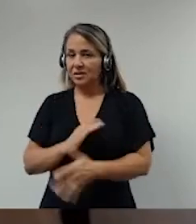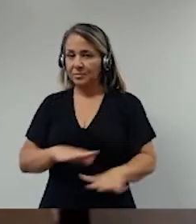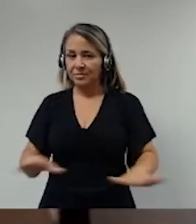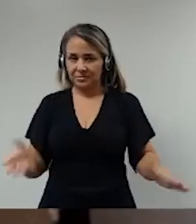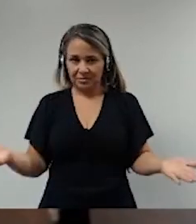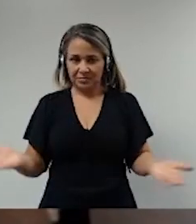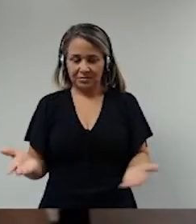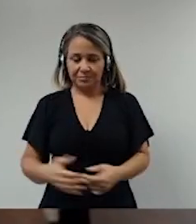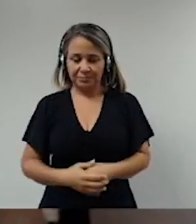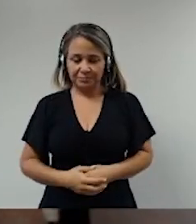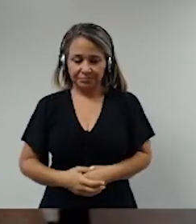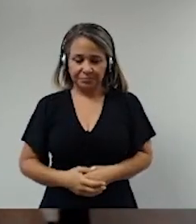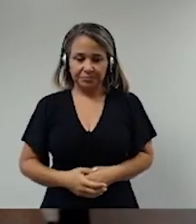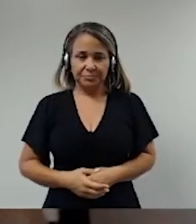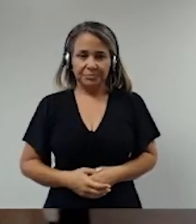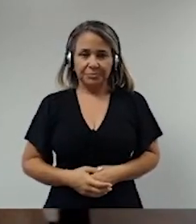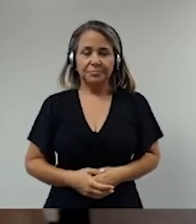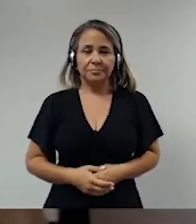momento.